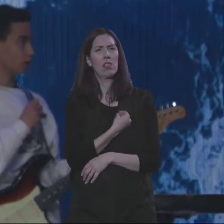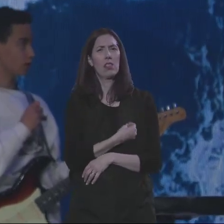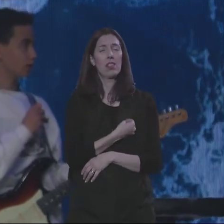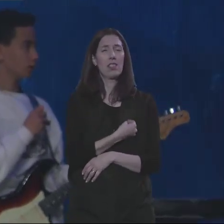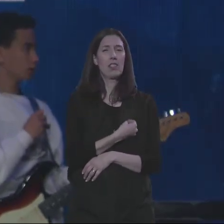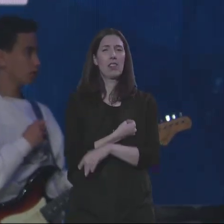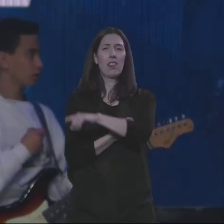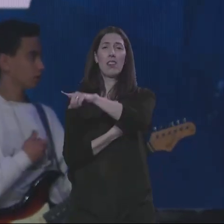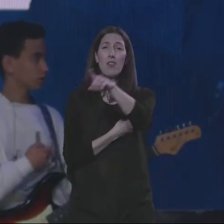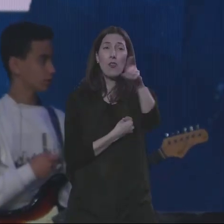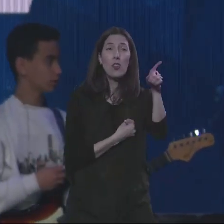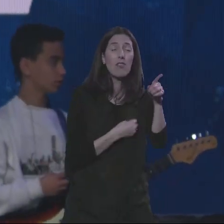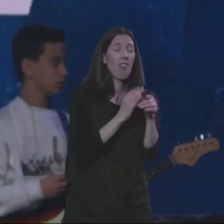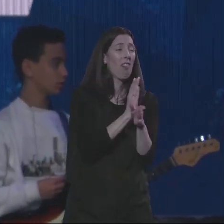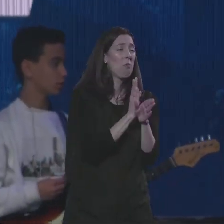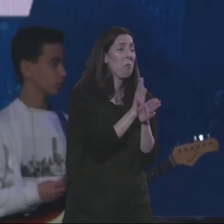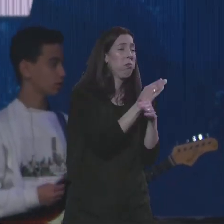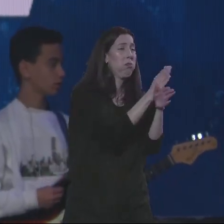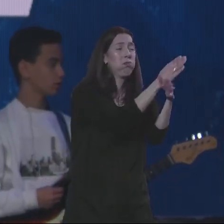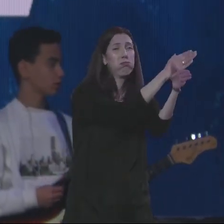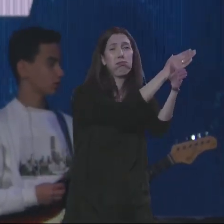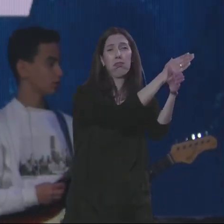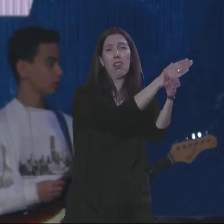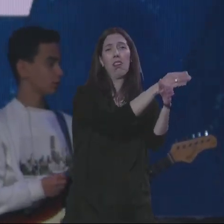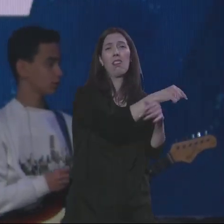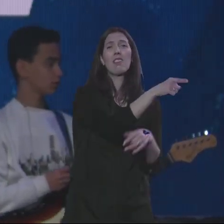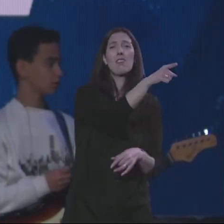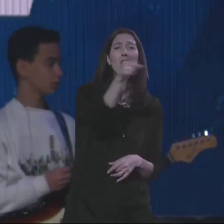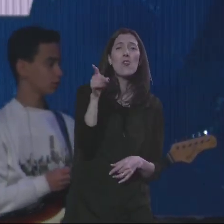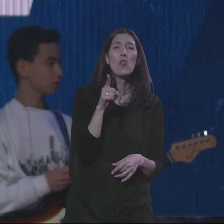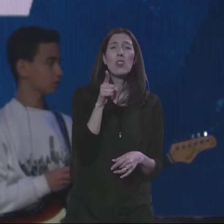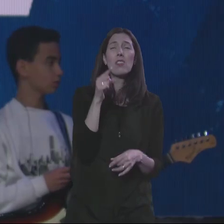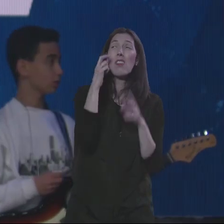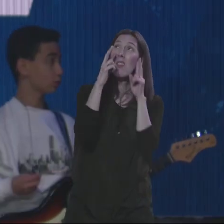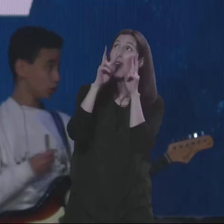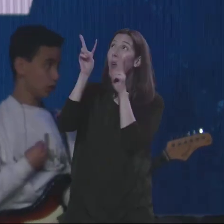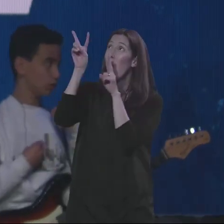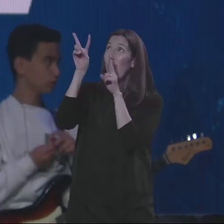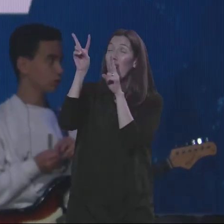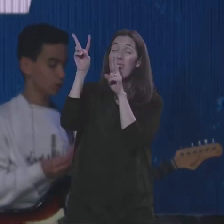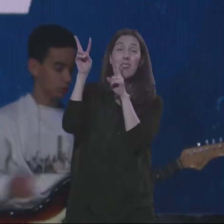desperdiçando a sua vida, que você parou de olhar para Jesus